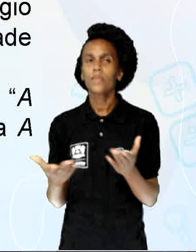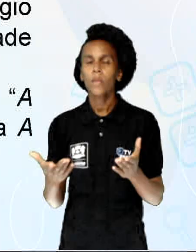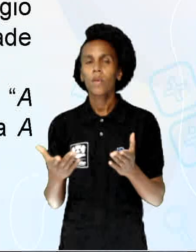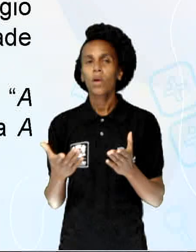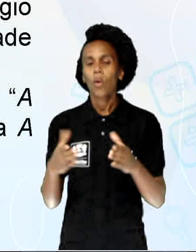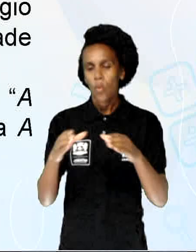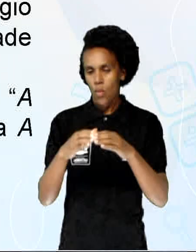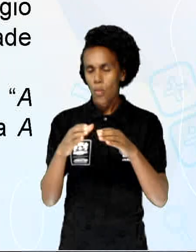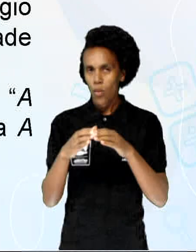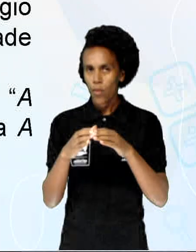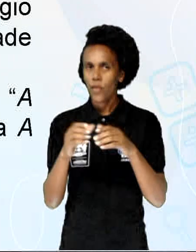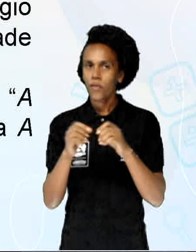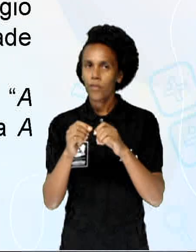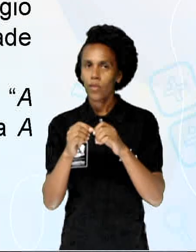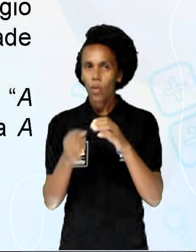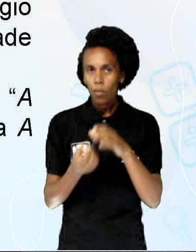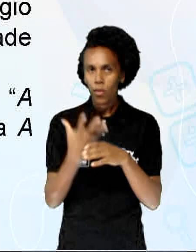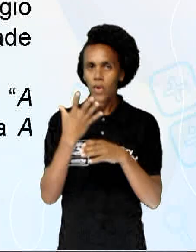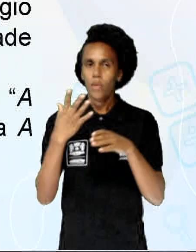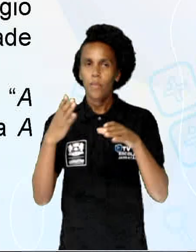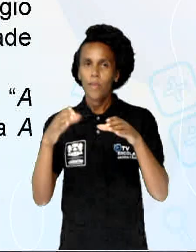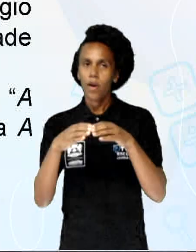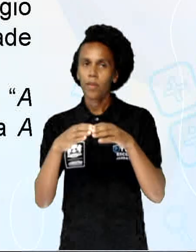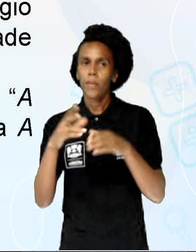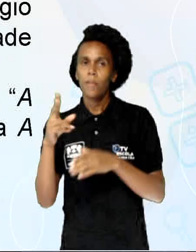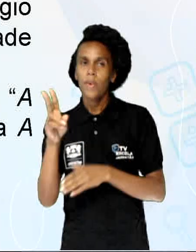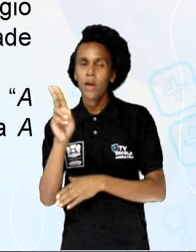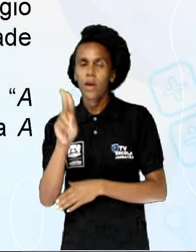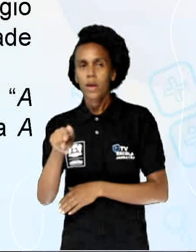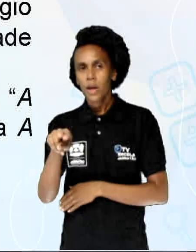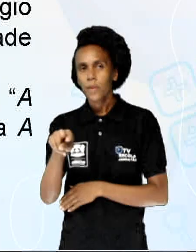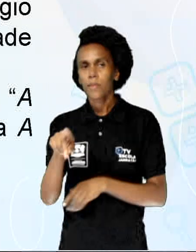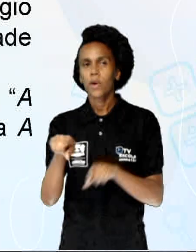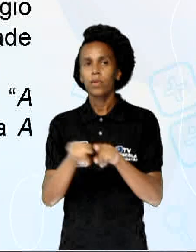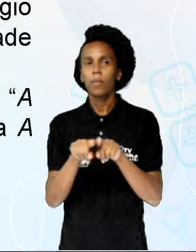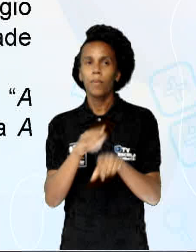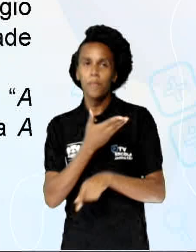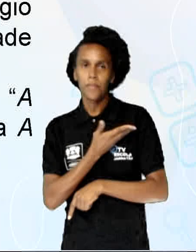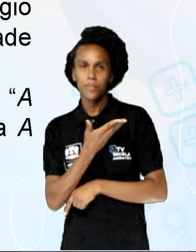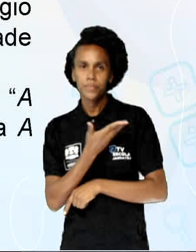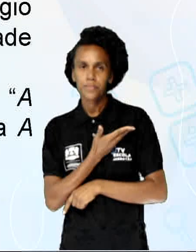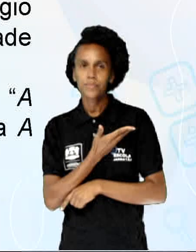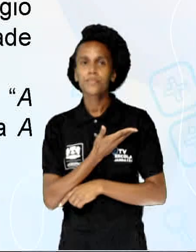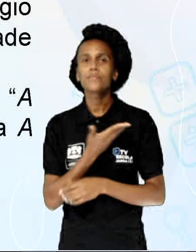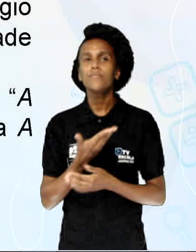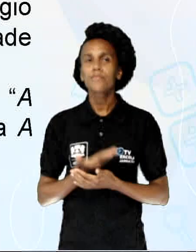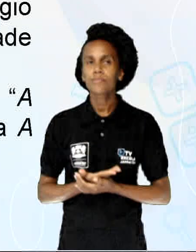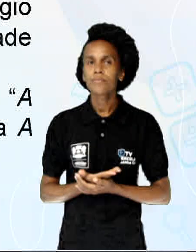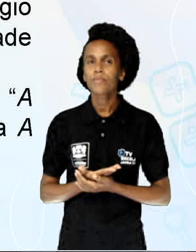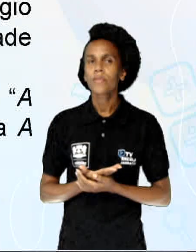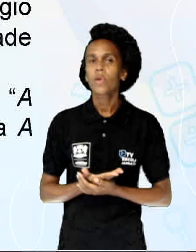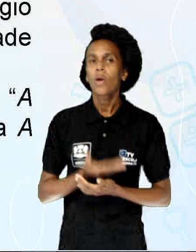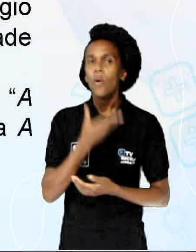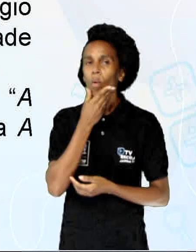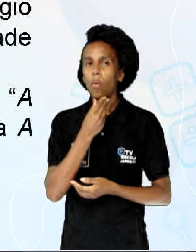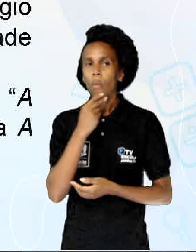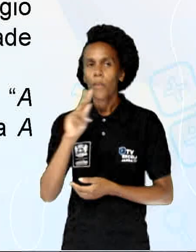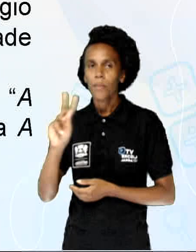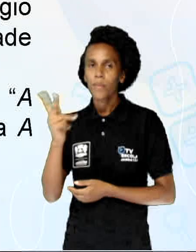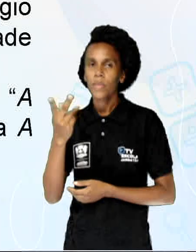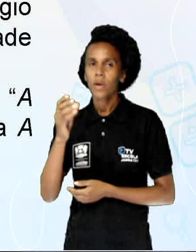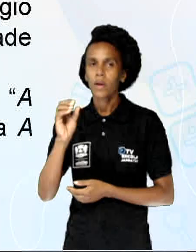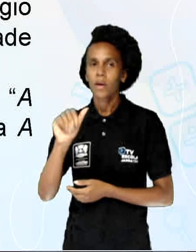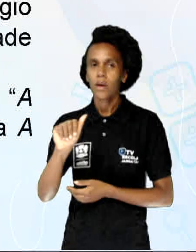e Moacir Veloso Cardoso de Oliveira. E foi com Haroldo Tapajós que compôs as